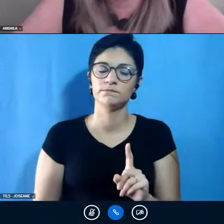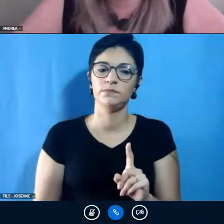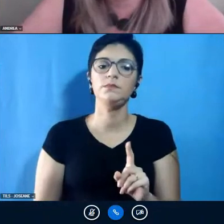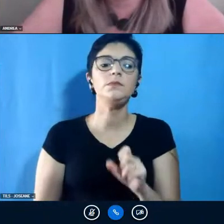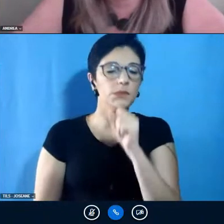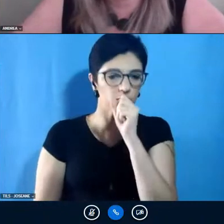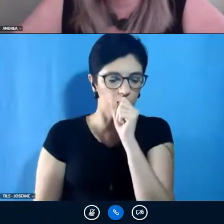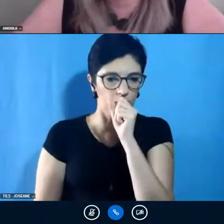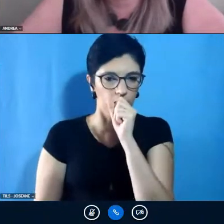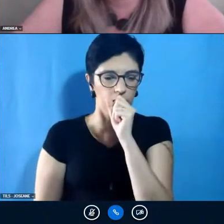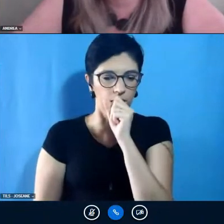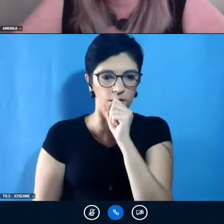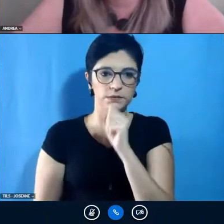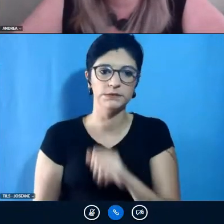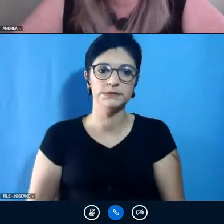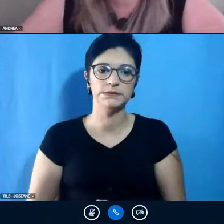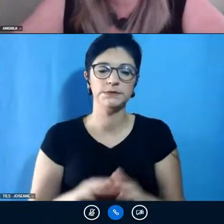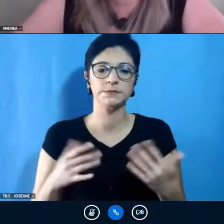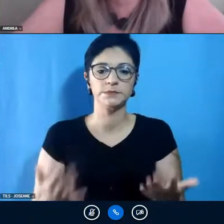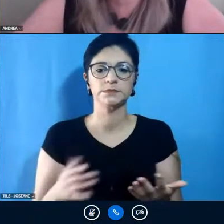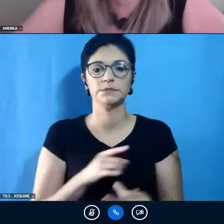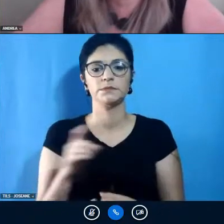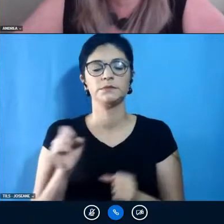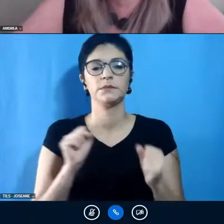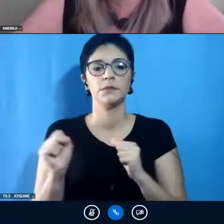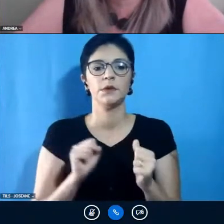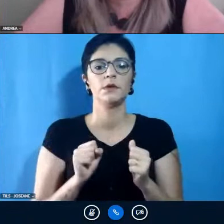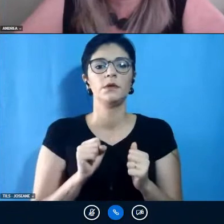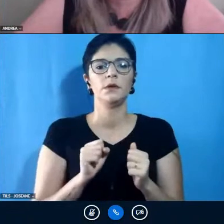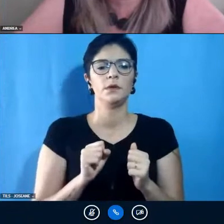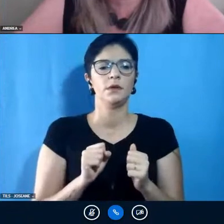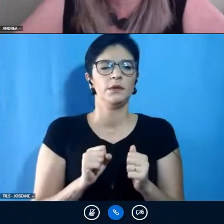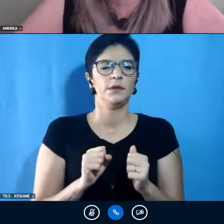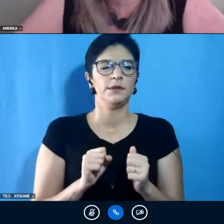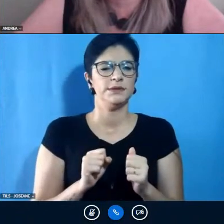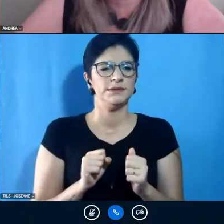responder, então. Dois podem ser vistos, por favor.